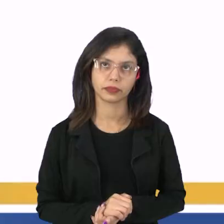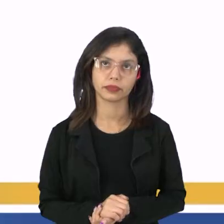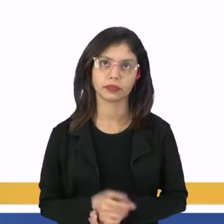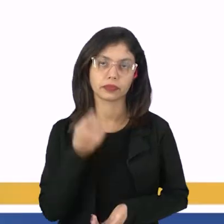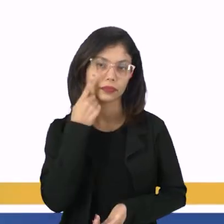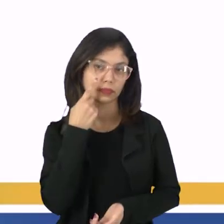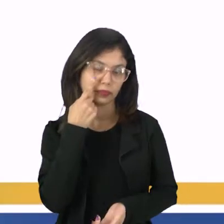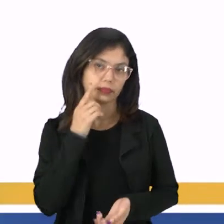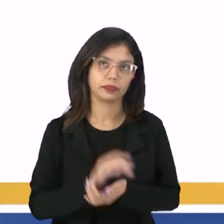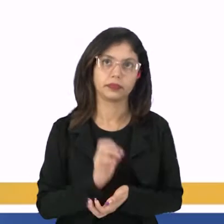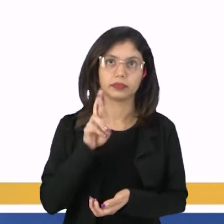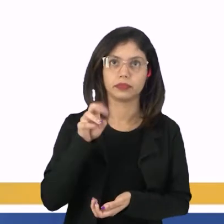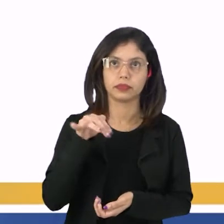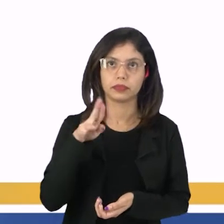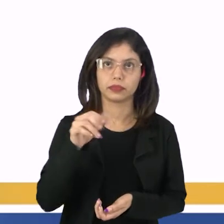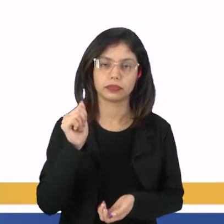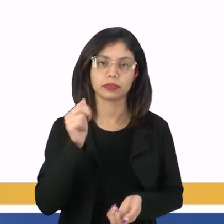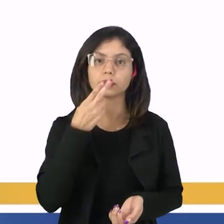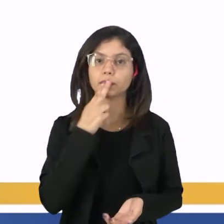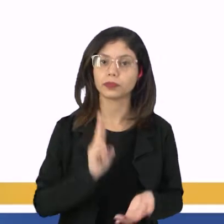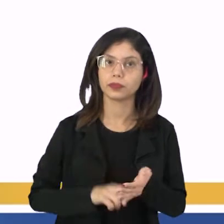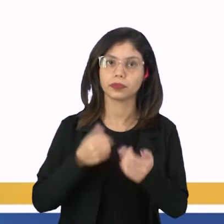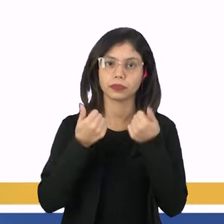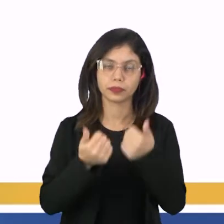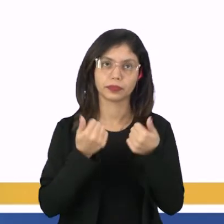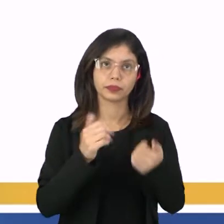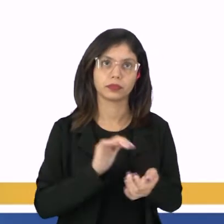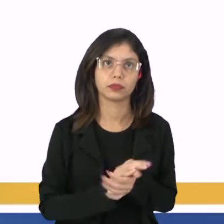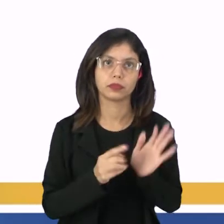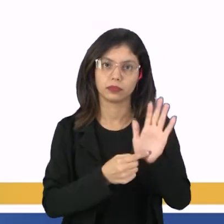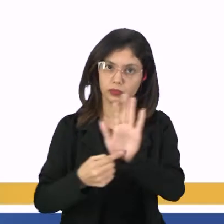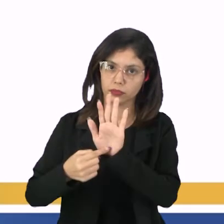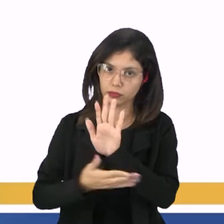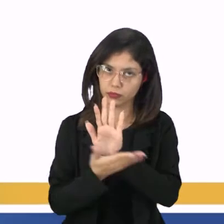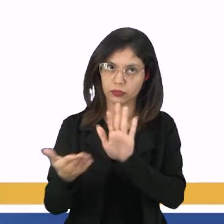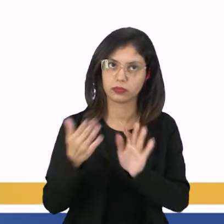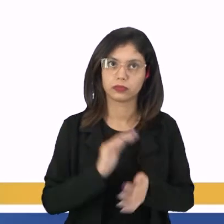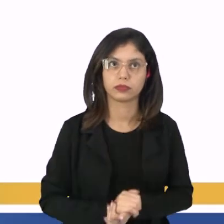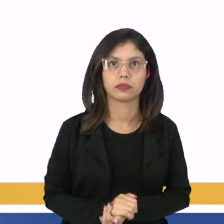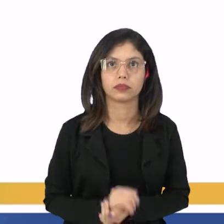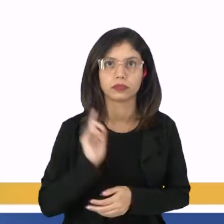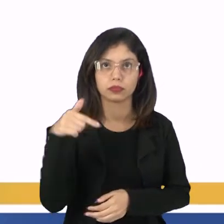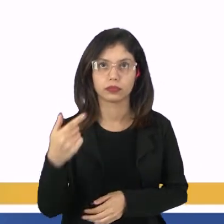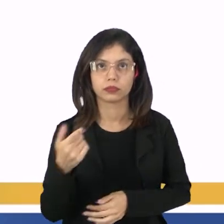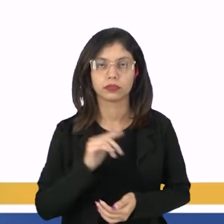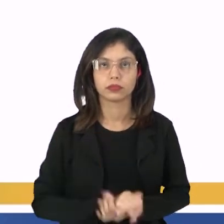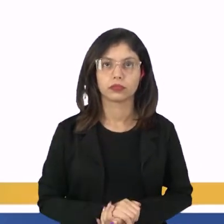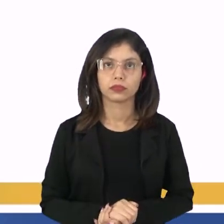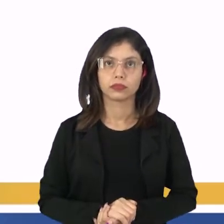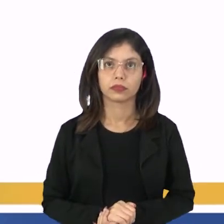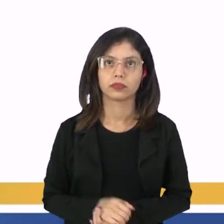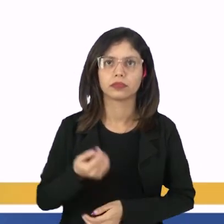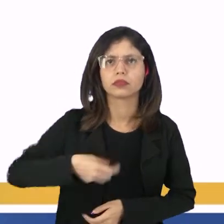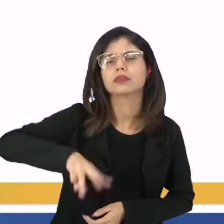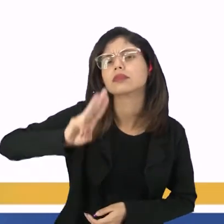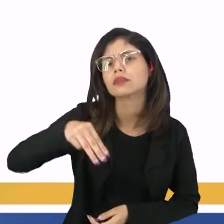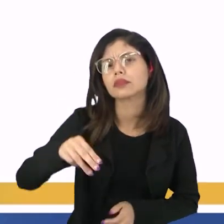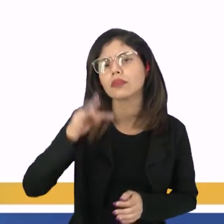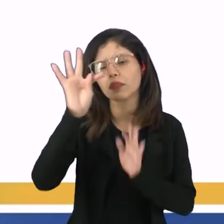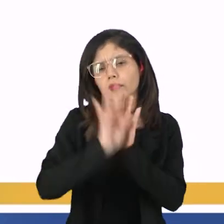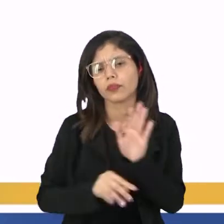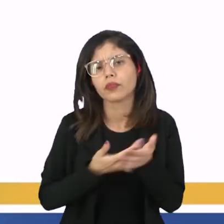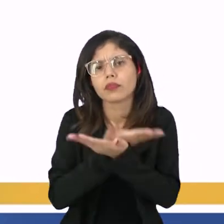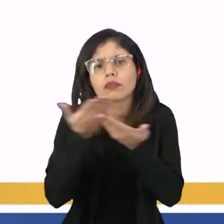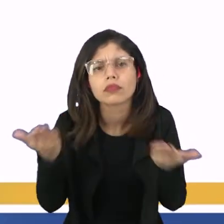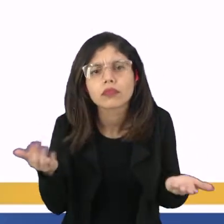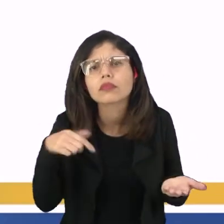Aqui a gente percebe o remetente da carta, tá? Tem destaque aí para vocês. Outro elemento importante, a quem se destina